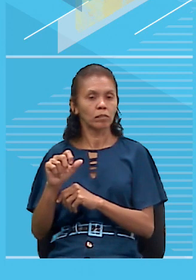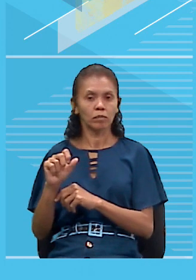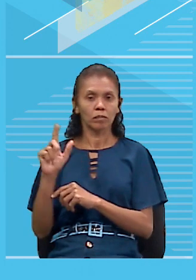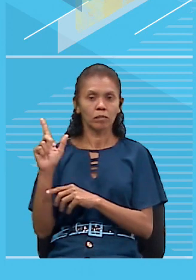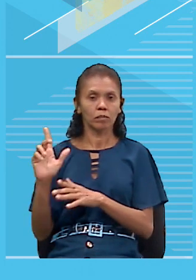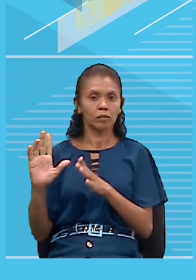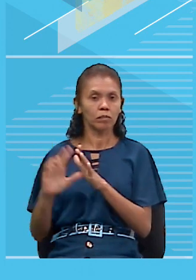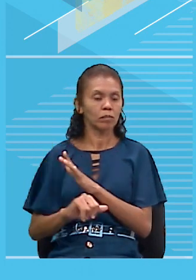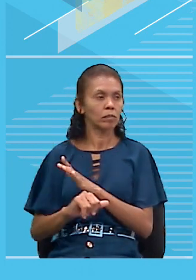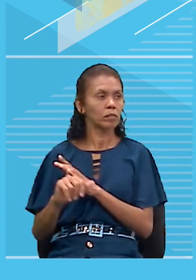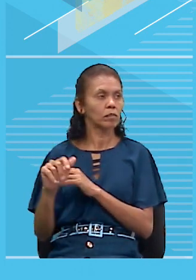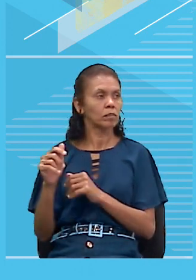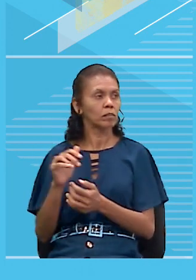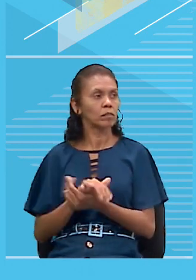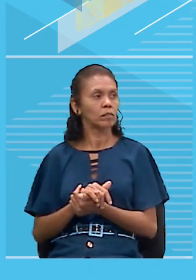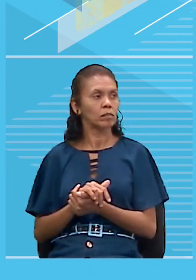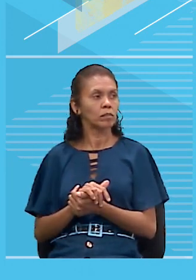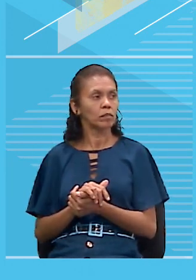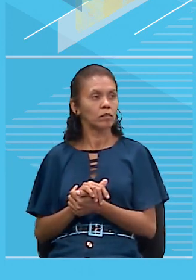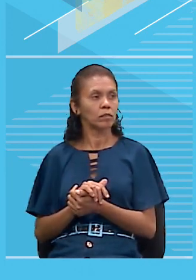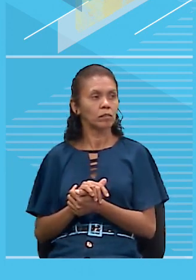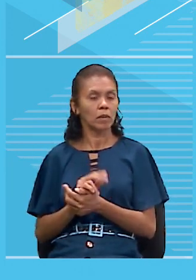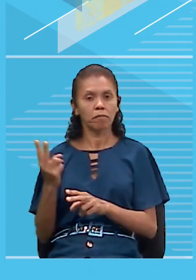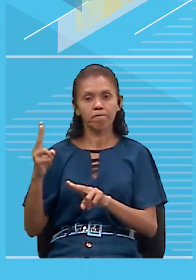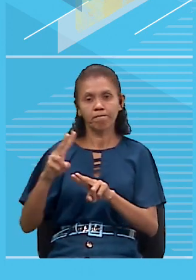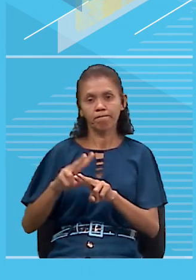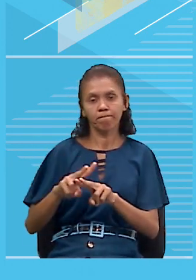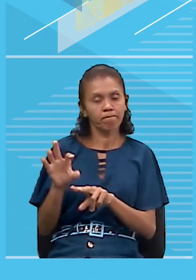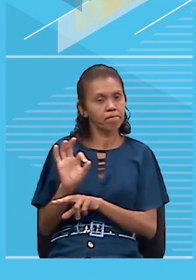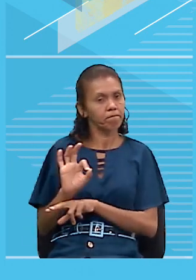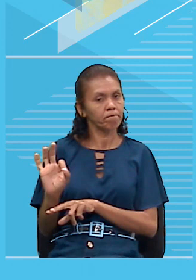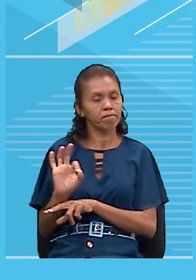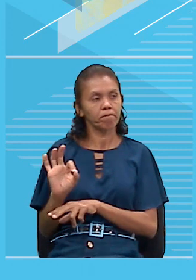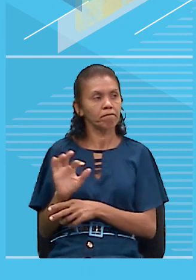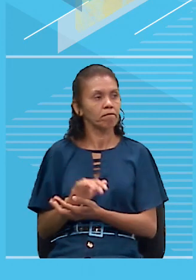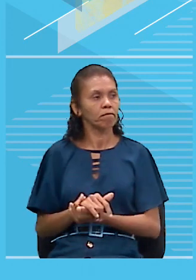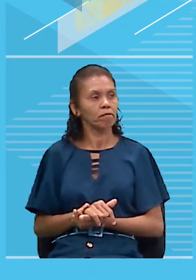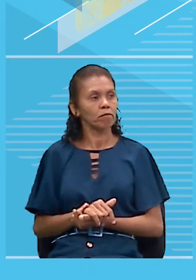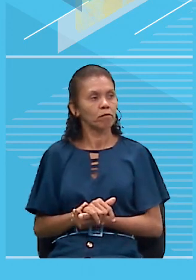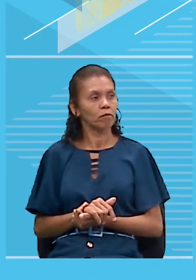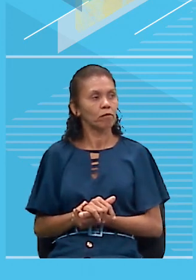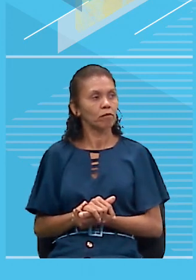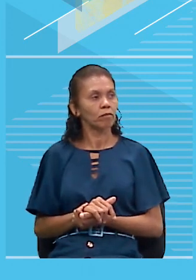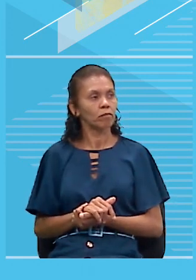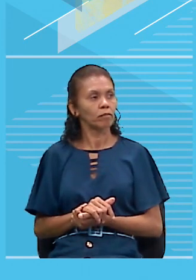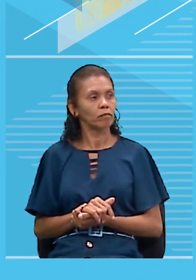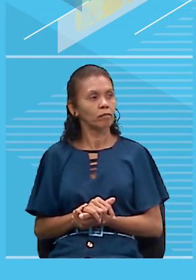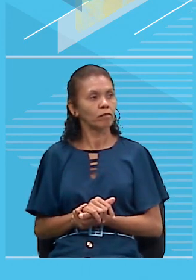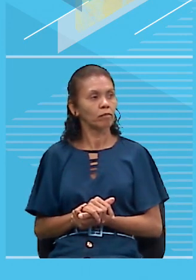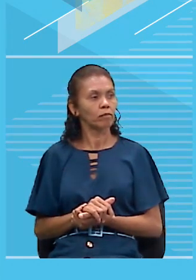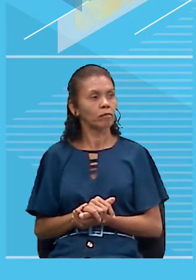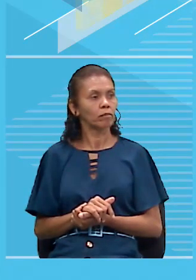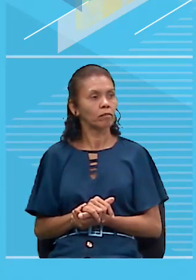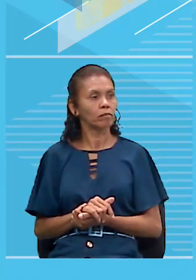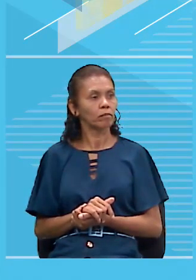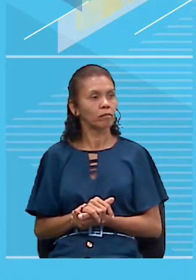que loucura ninguém pega esses cara não Professor calma aí filho a história vai começar agora a ficar boa